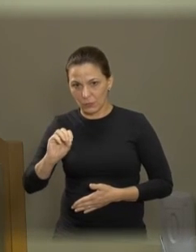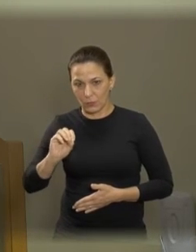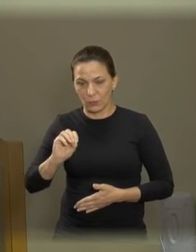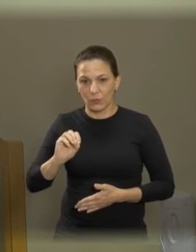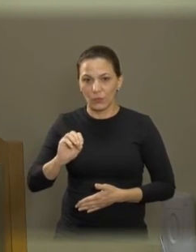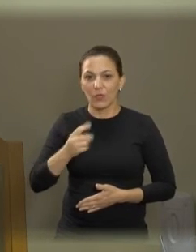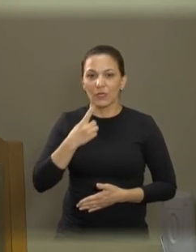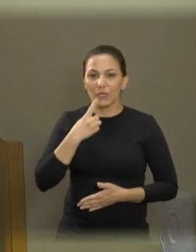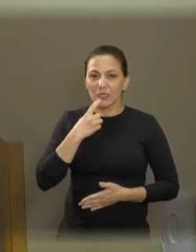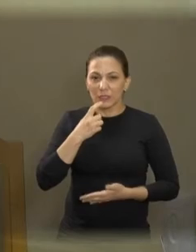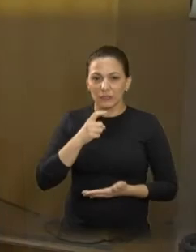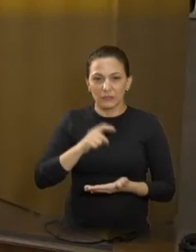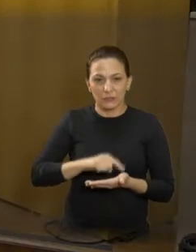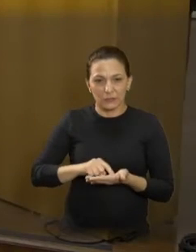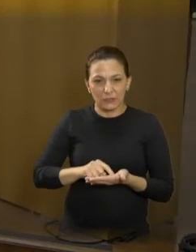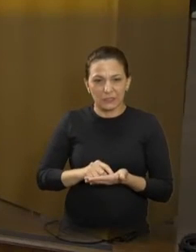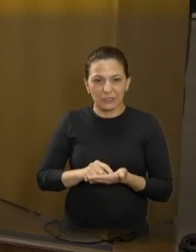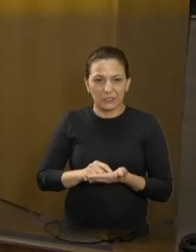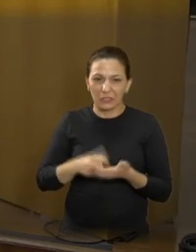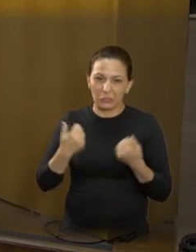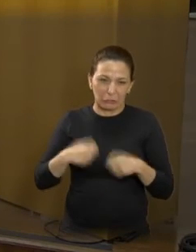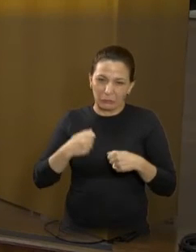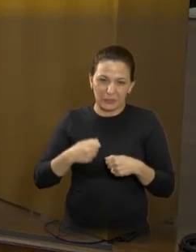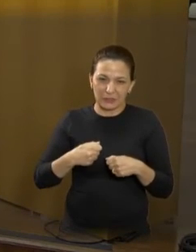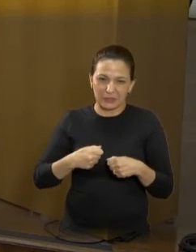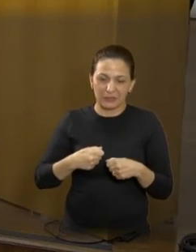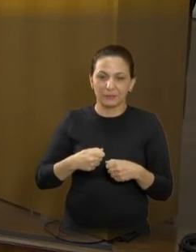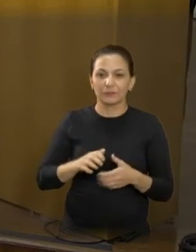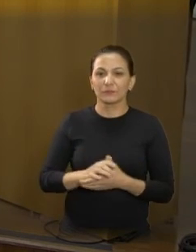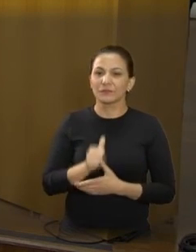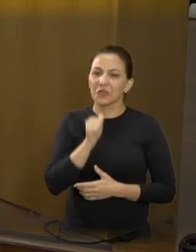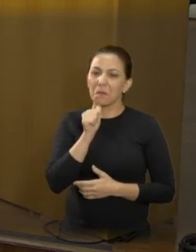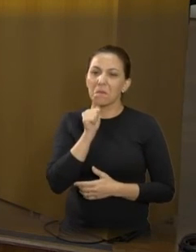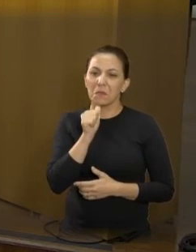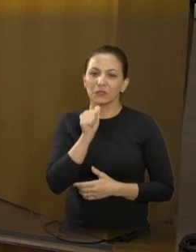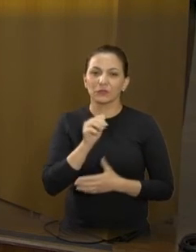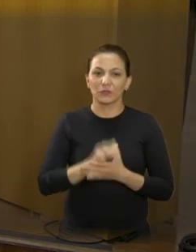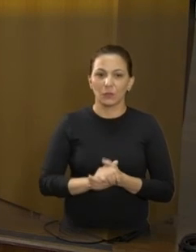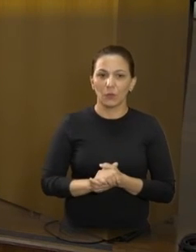Coutinho, de Fora a Fora. Isso. Por que eu fui ler esse livro? Porque a minha